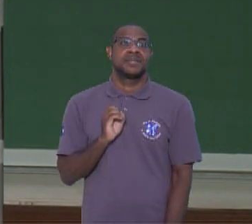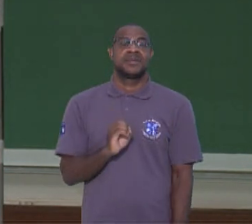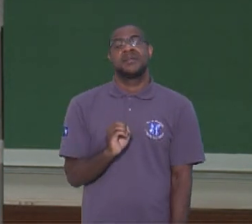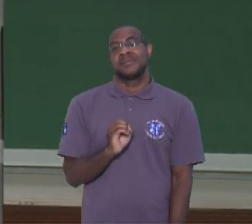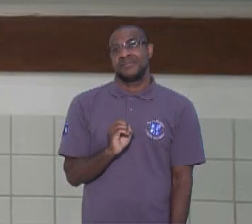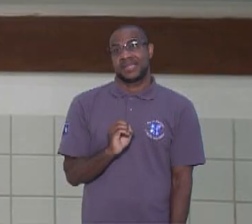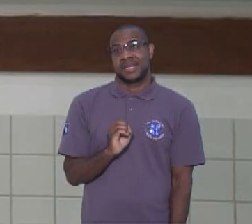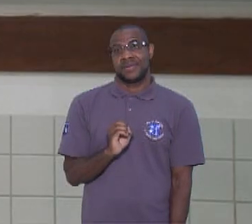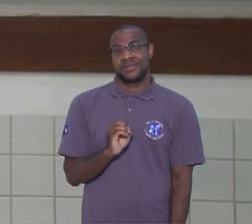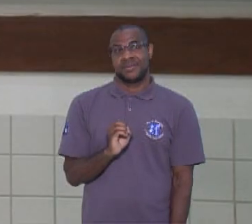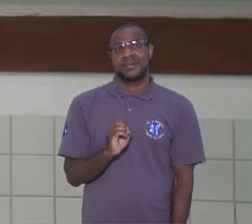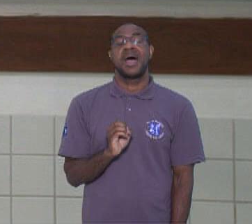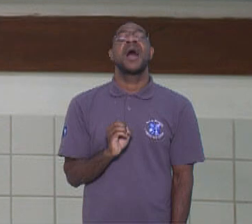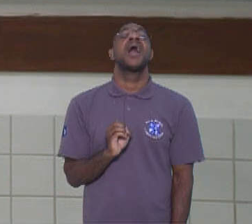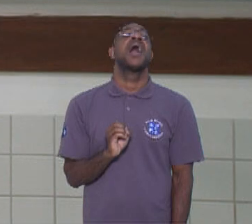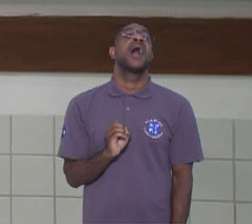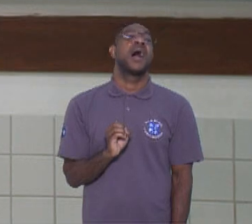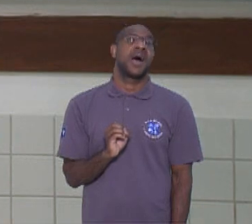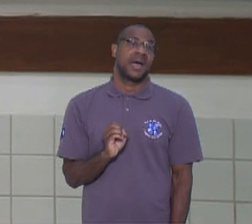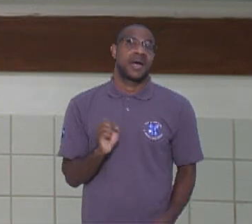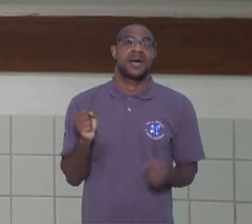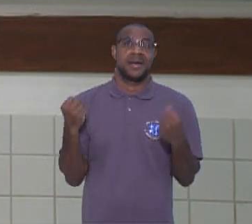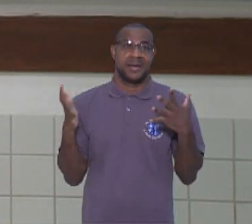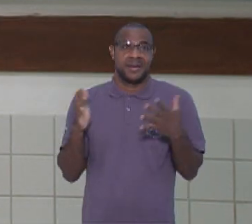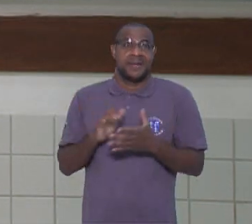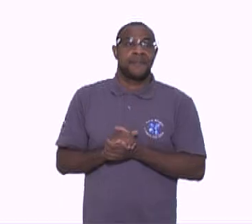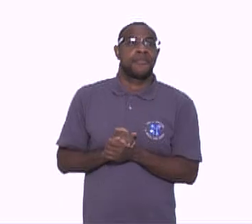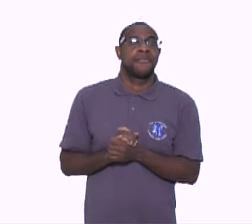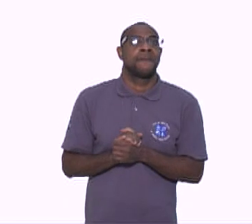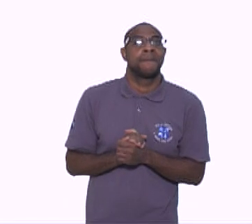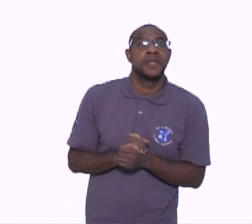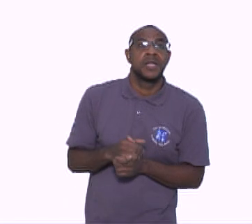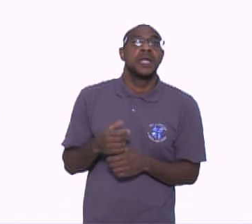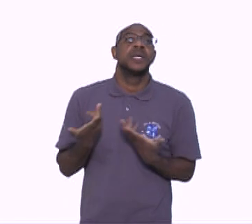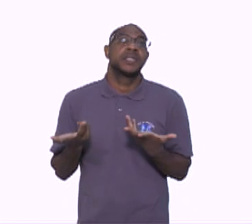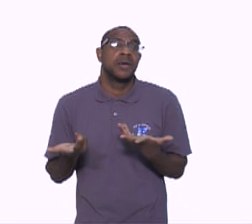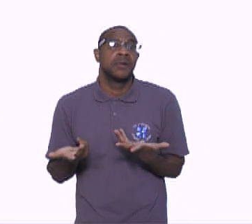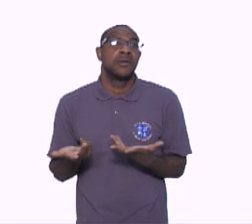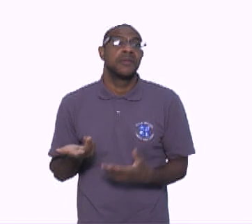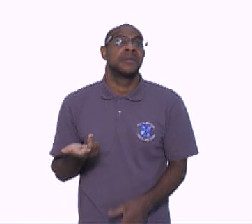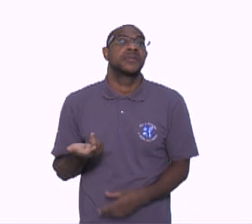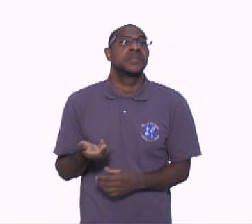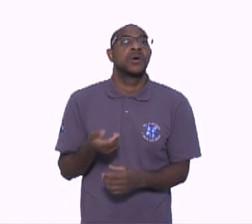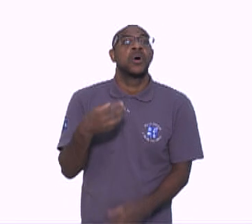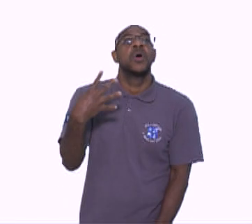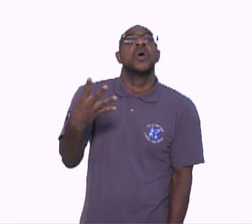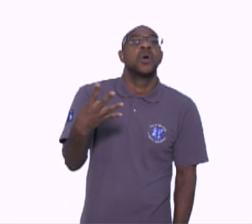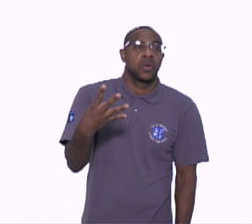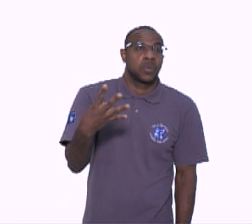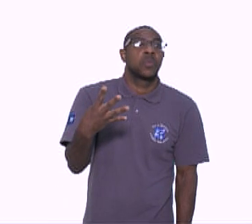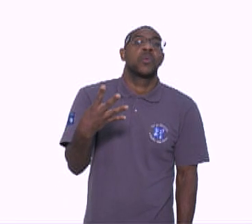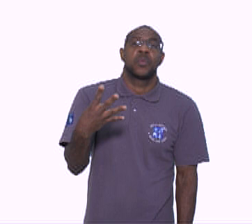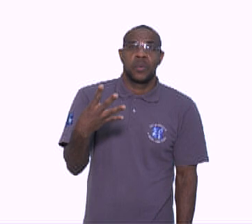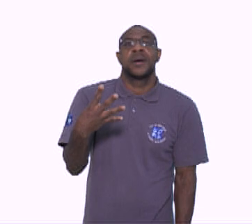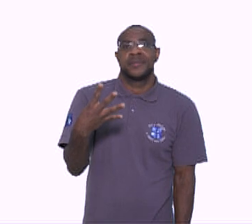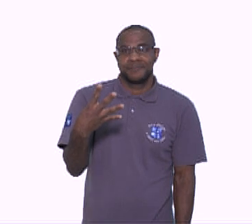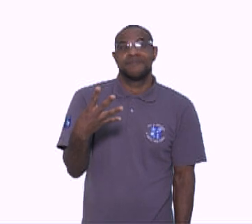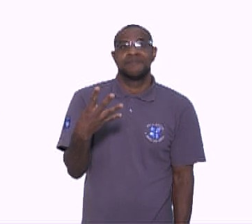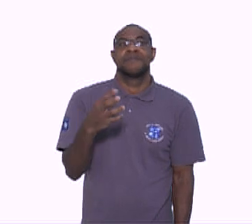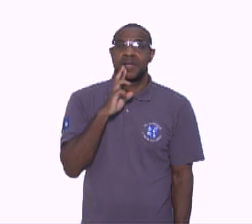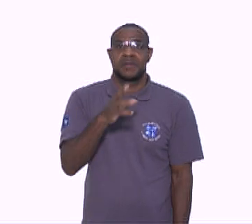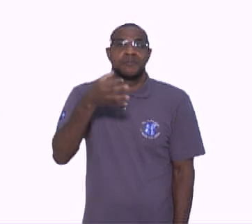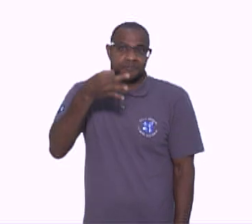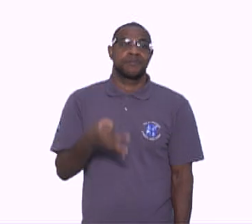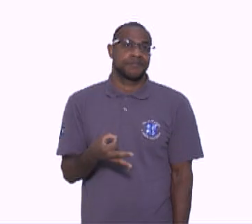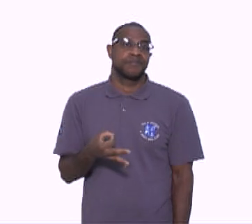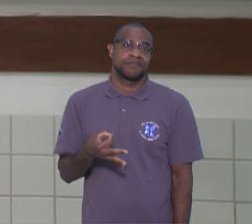quê? Zero. Ah, parabéns! Olha só, então, x igual a 4 é a segunda raiz. Ponto.